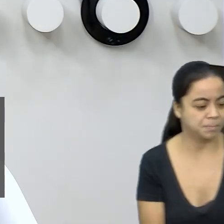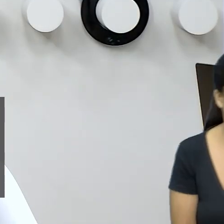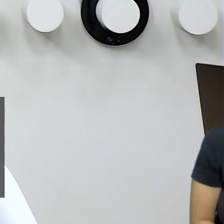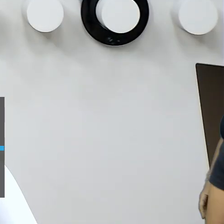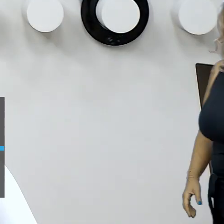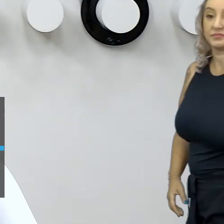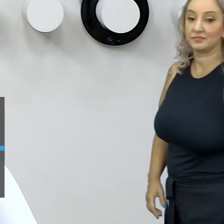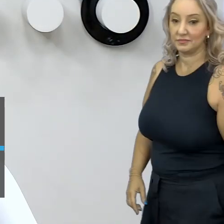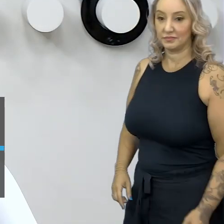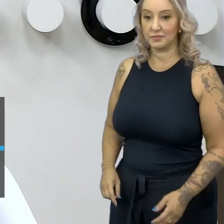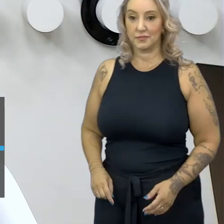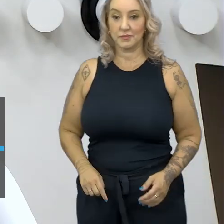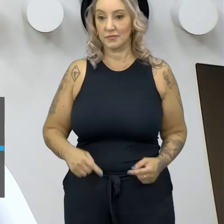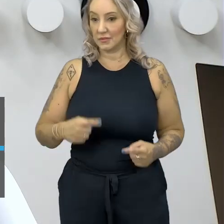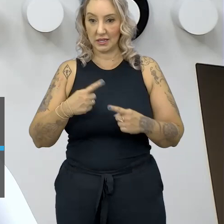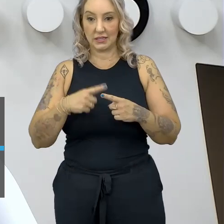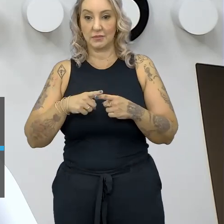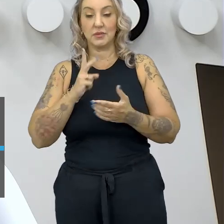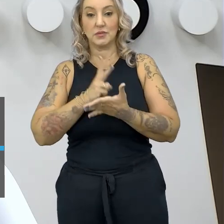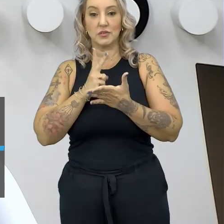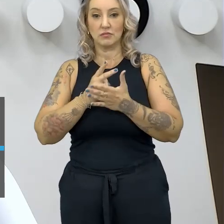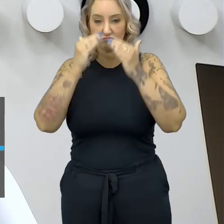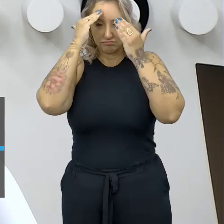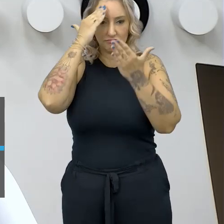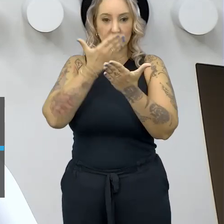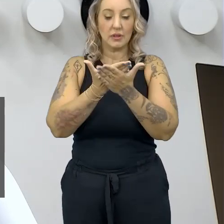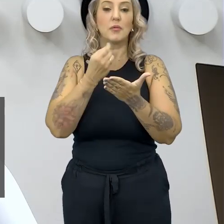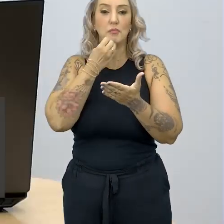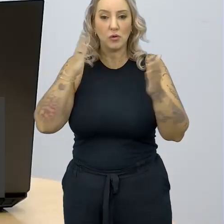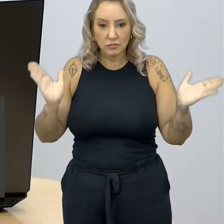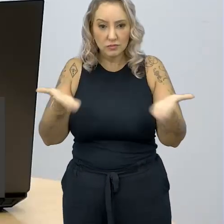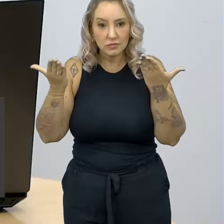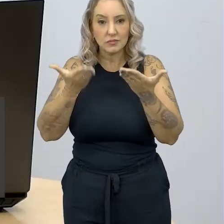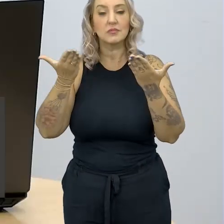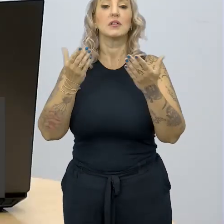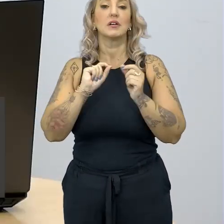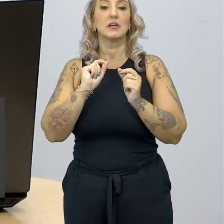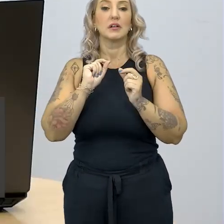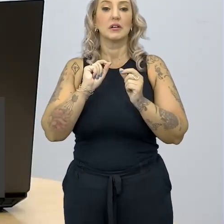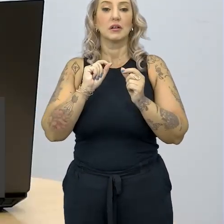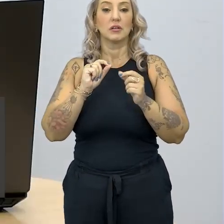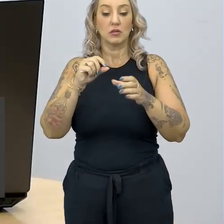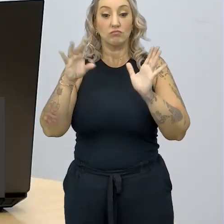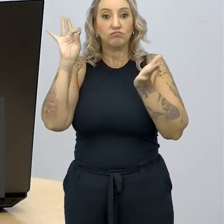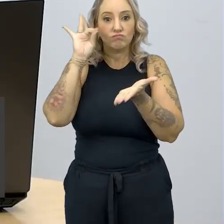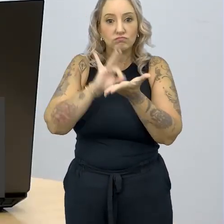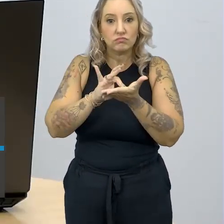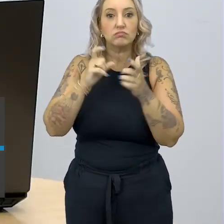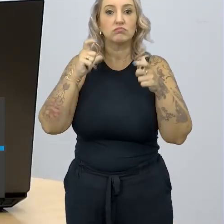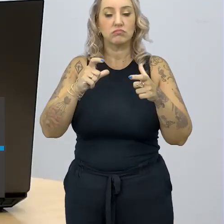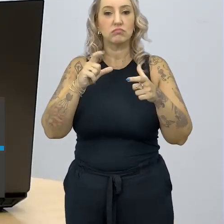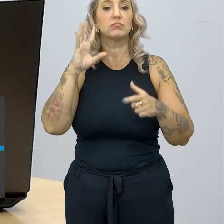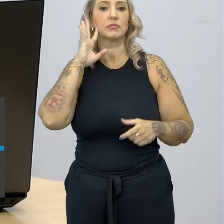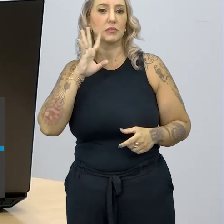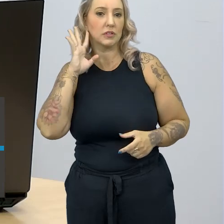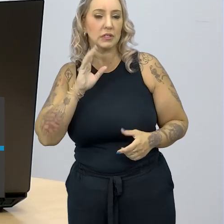né, Renan? Confiáveis, é importante. Isso, é bom vocês estimularem isso. Isso das fontes é muito legal, é